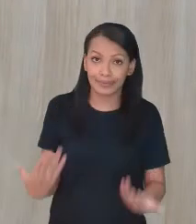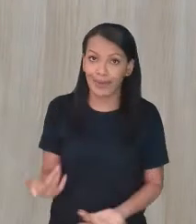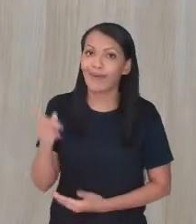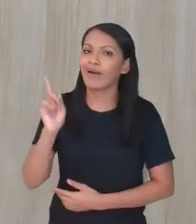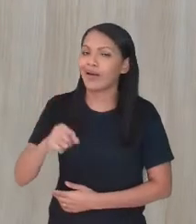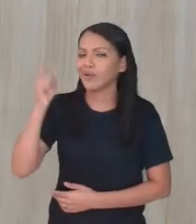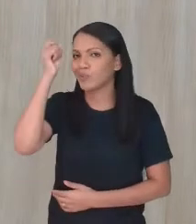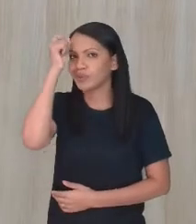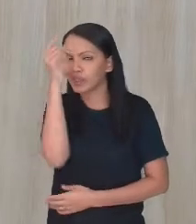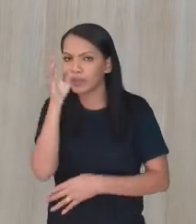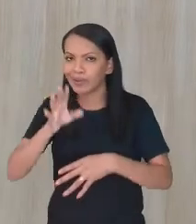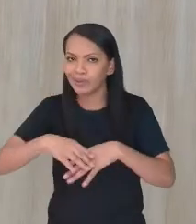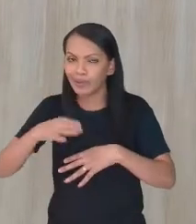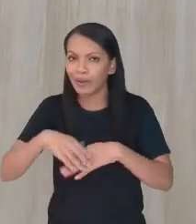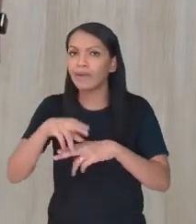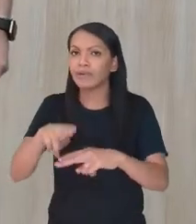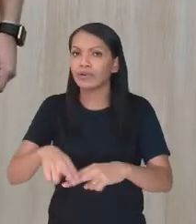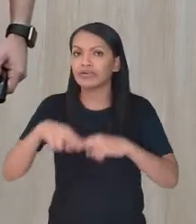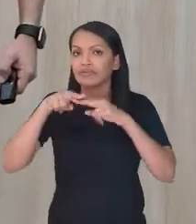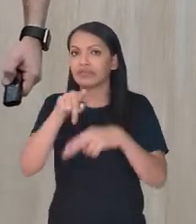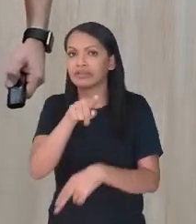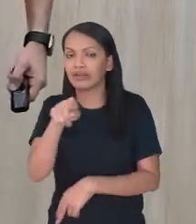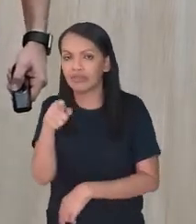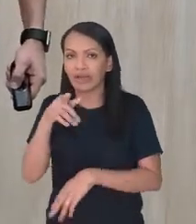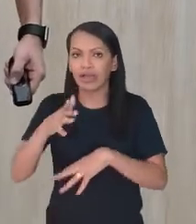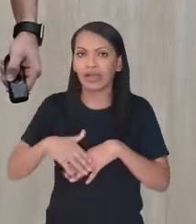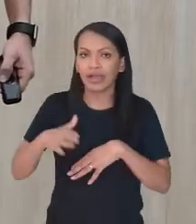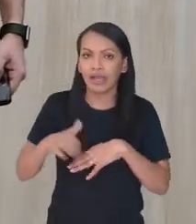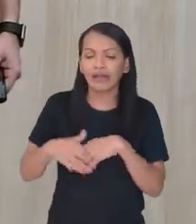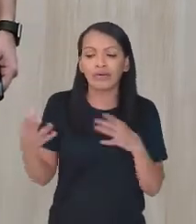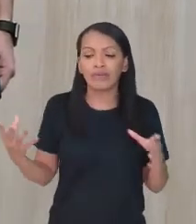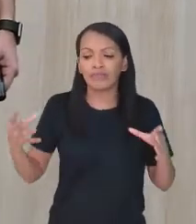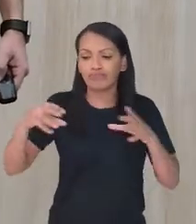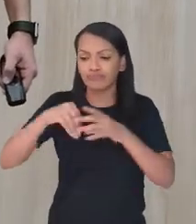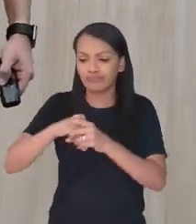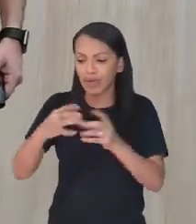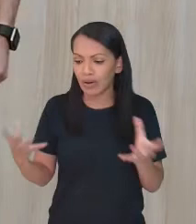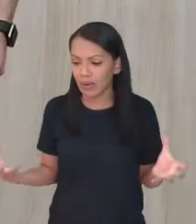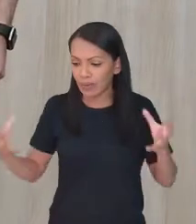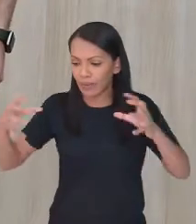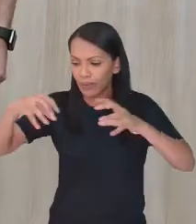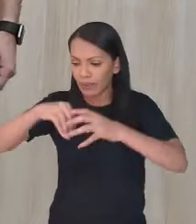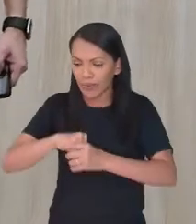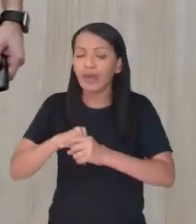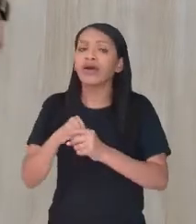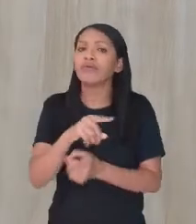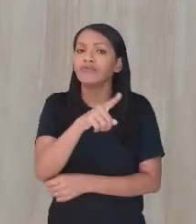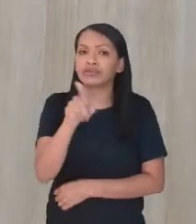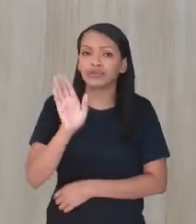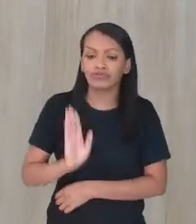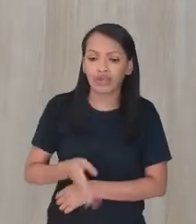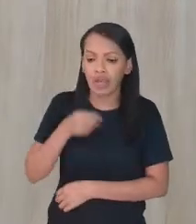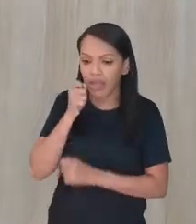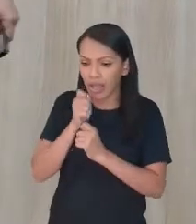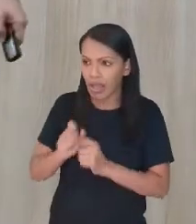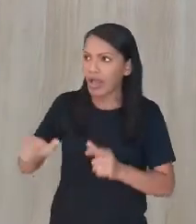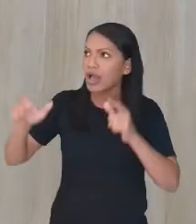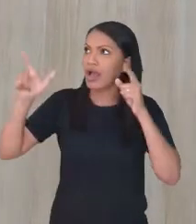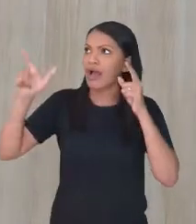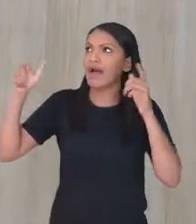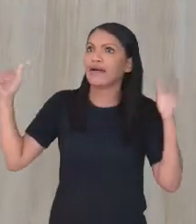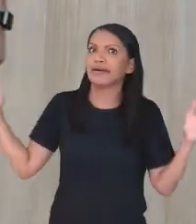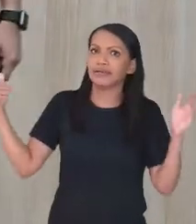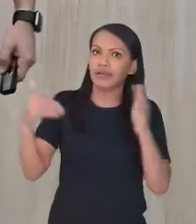matemática, por isso que você vê aí a matemática incluída aí totalmente no seu dia a dia, desde quando você acorda até quando você